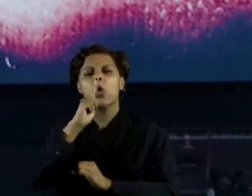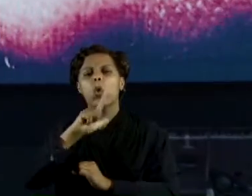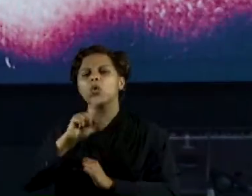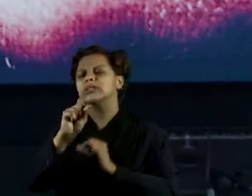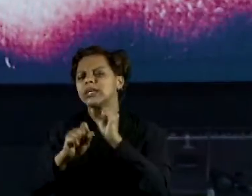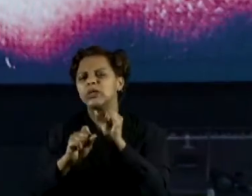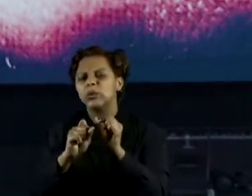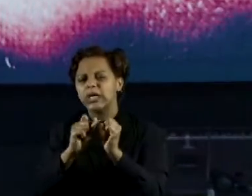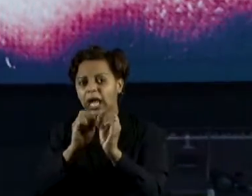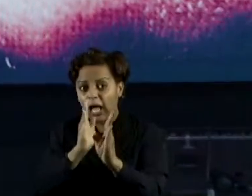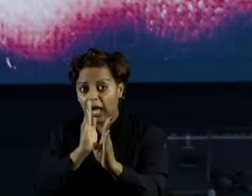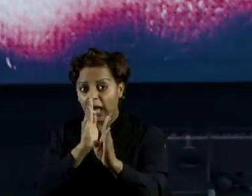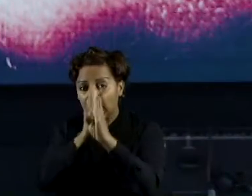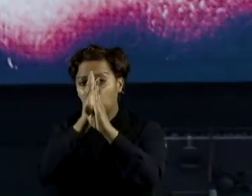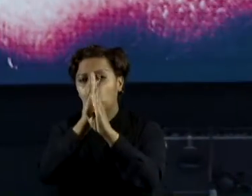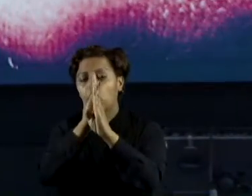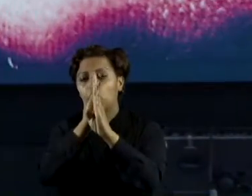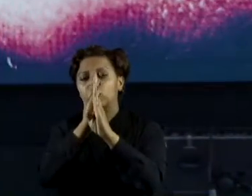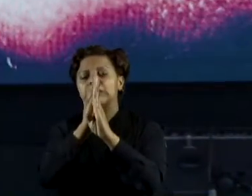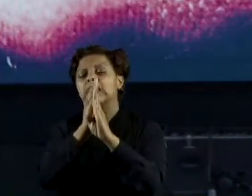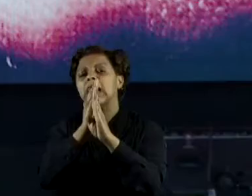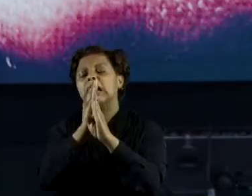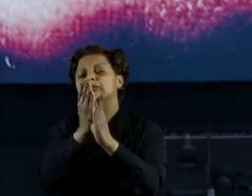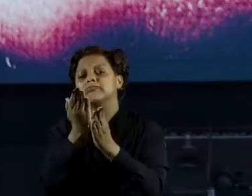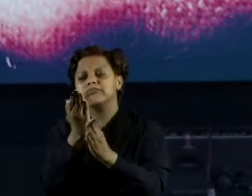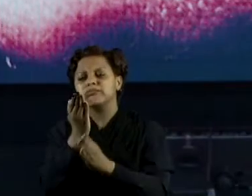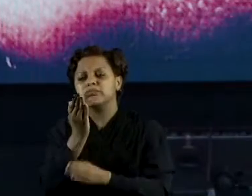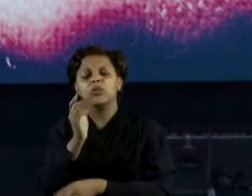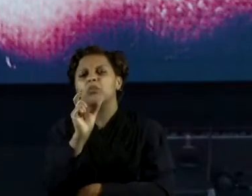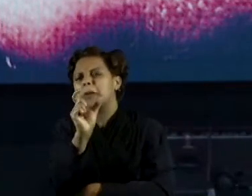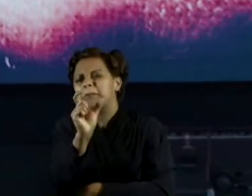Ikigai. Mas o que é esse ikigai?